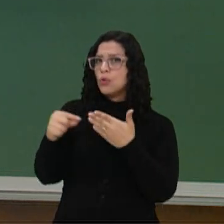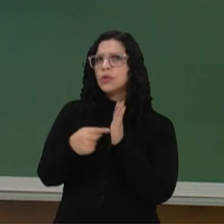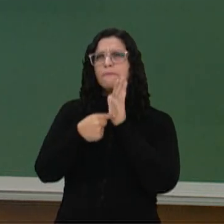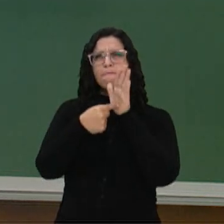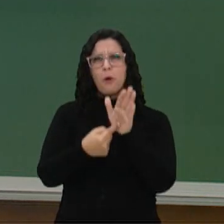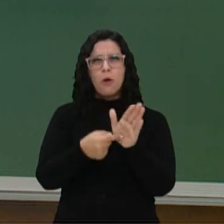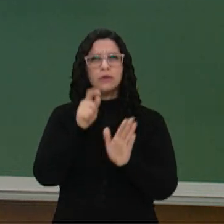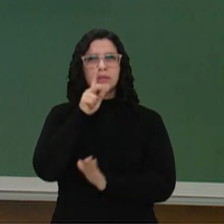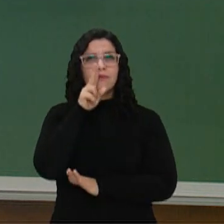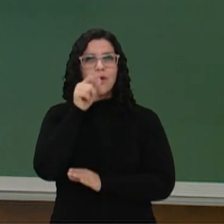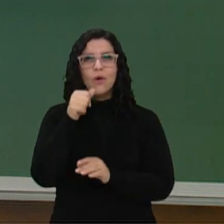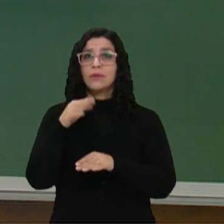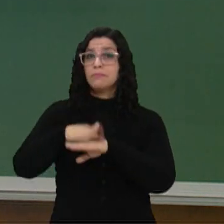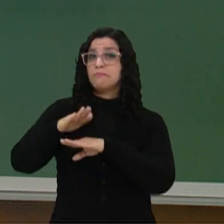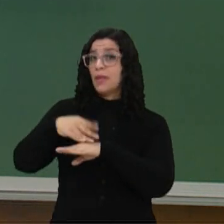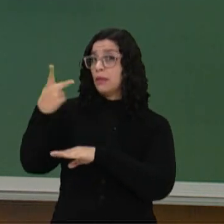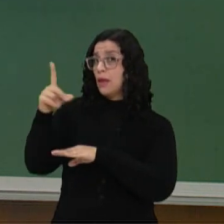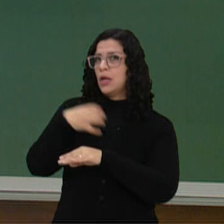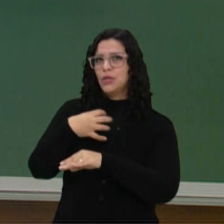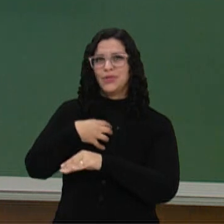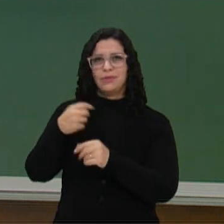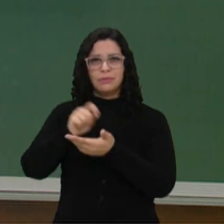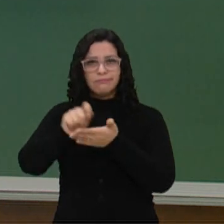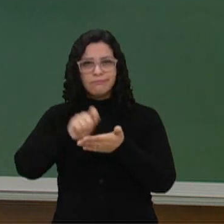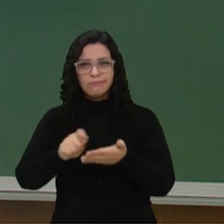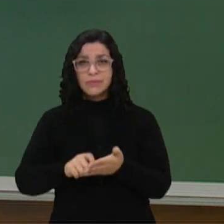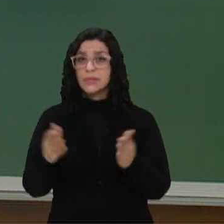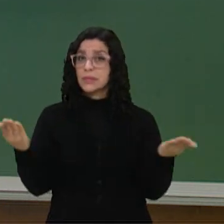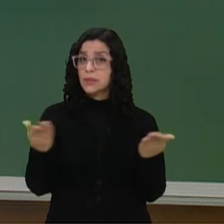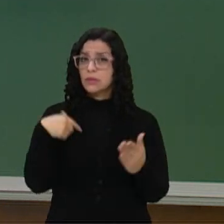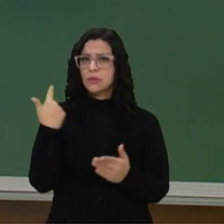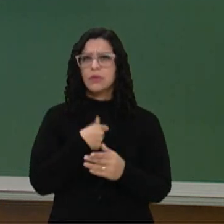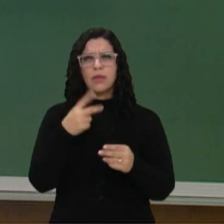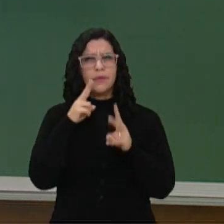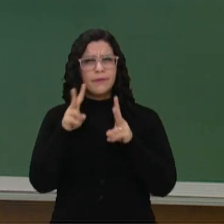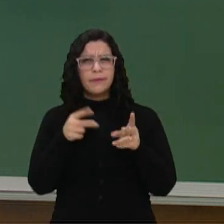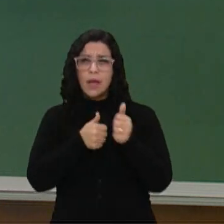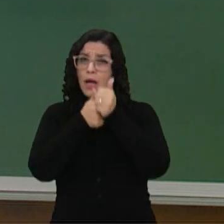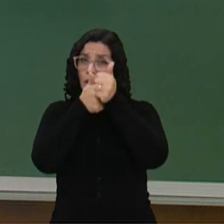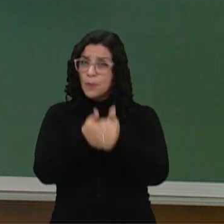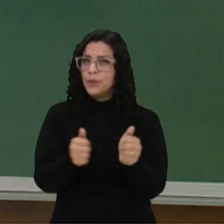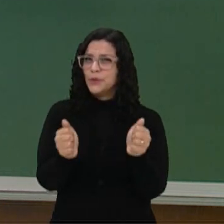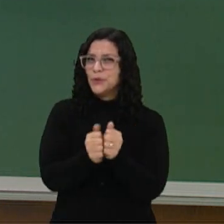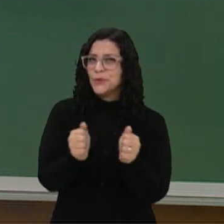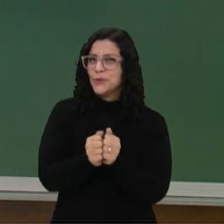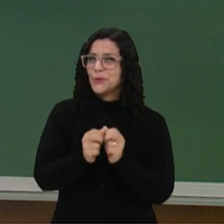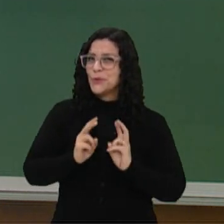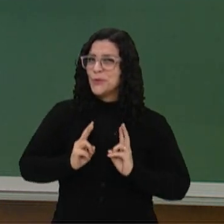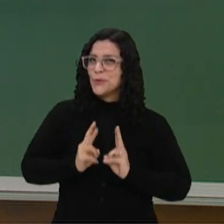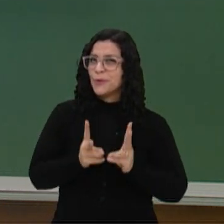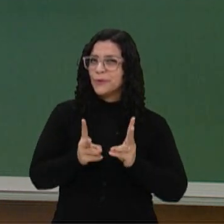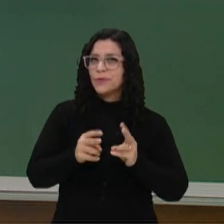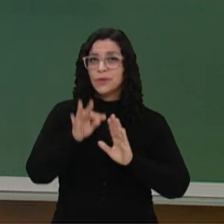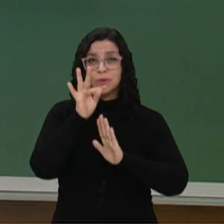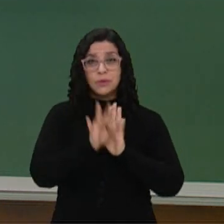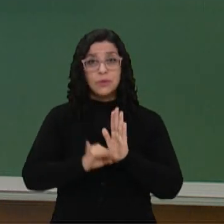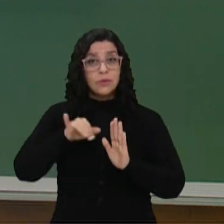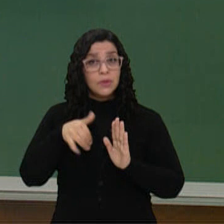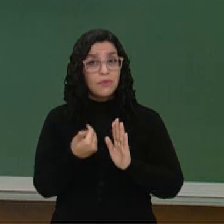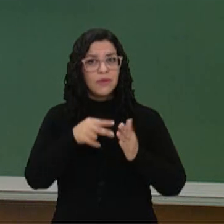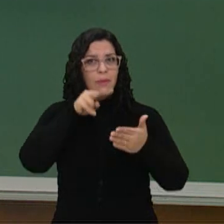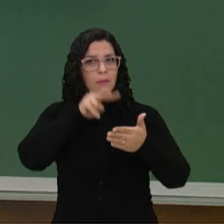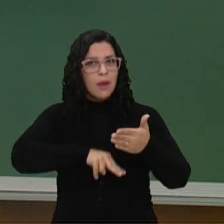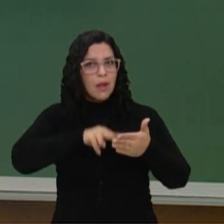esse negrito, então é dela esse destaque. E agora, veja comigo a sequência. Aproveite para treinar